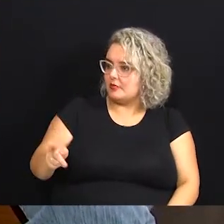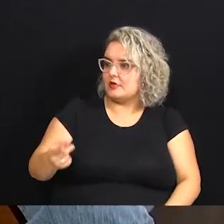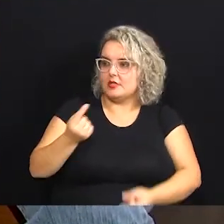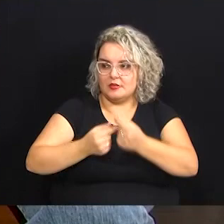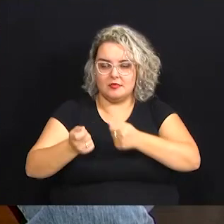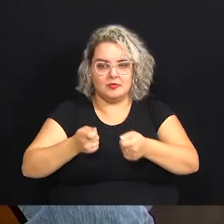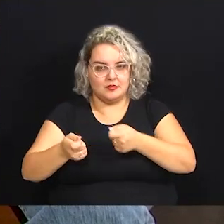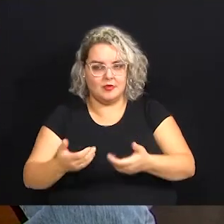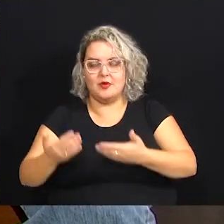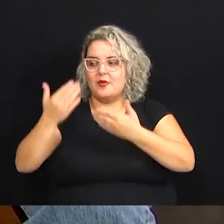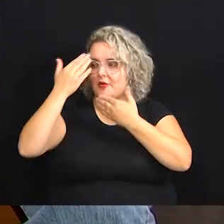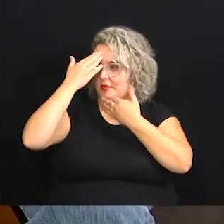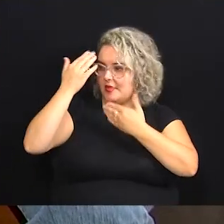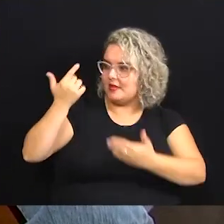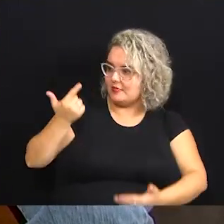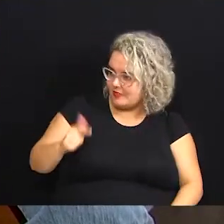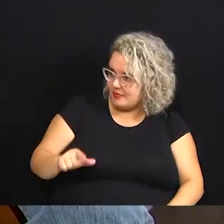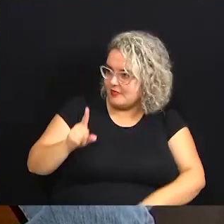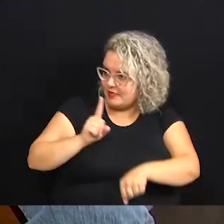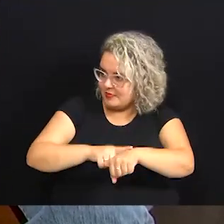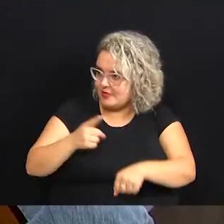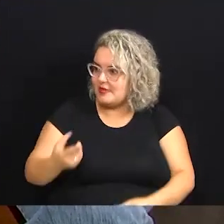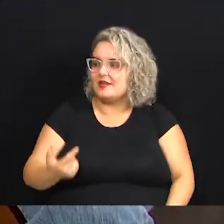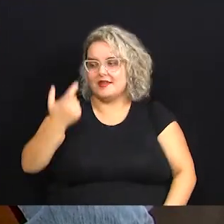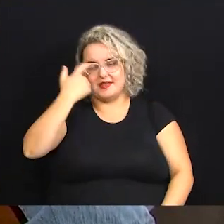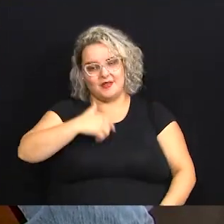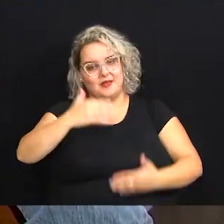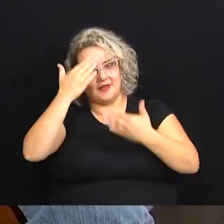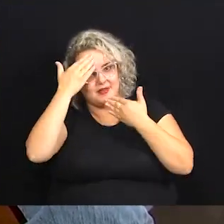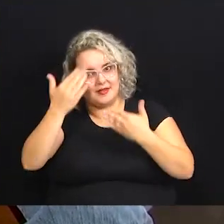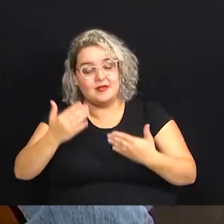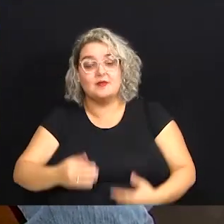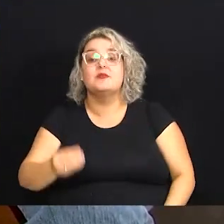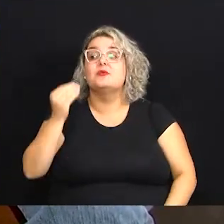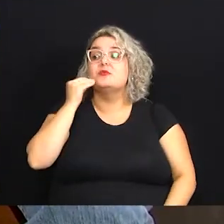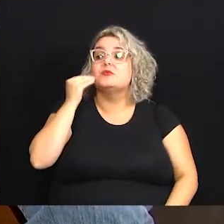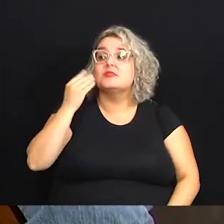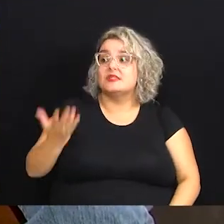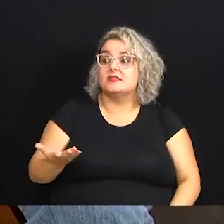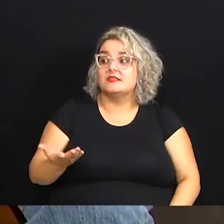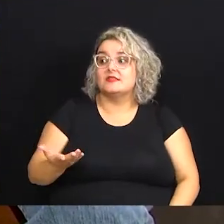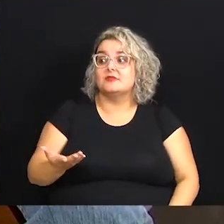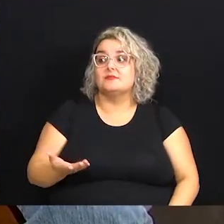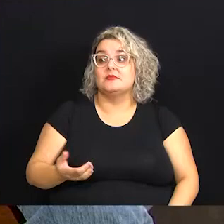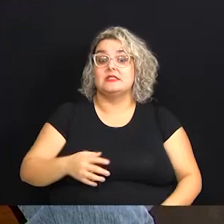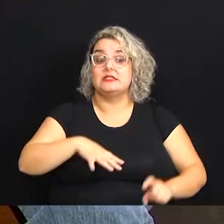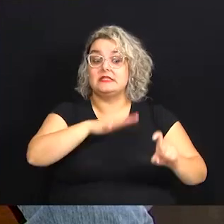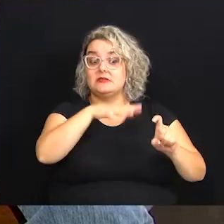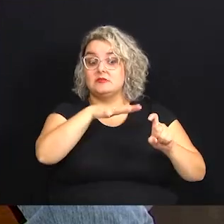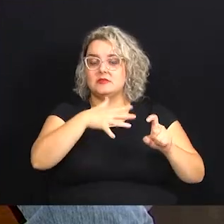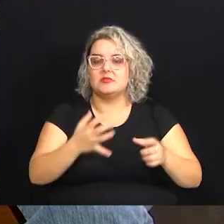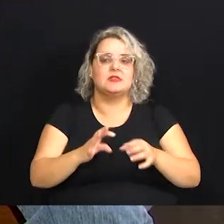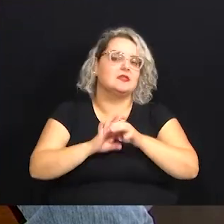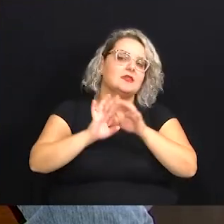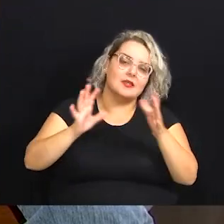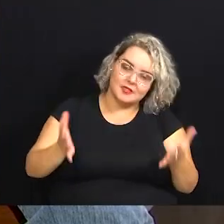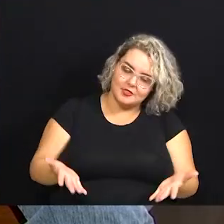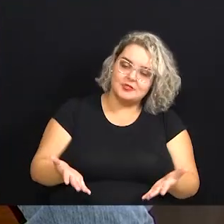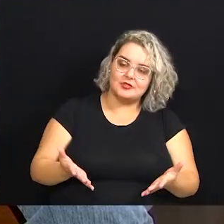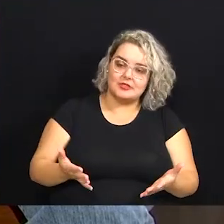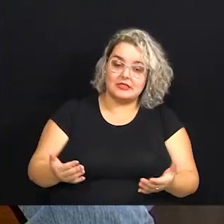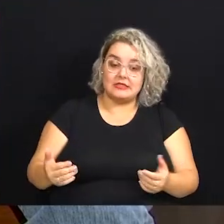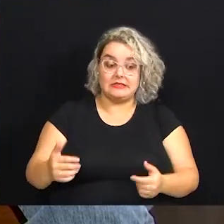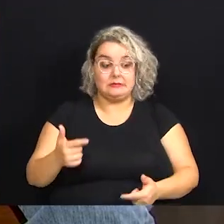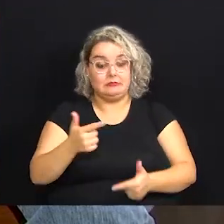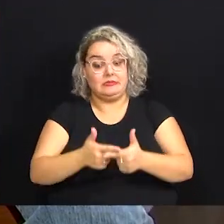professor de finanças, obrigada novamente pelo seu tempo. Eu que agradeço e vamos tentar então tirar esse mito, né, e deixar de ser